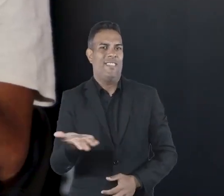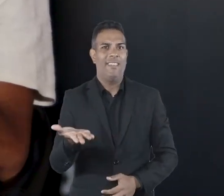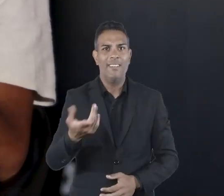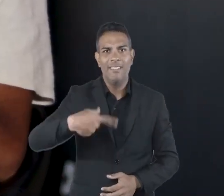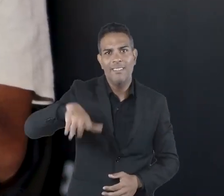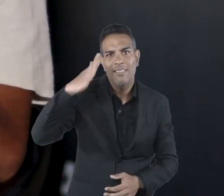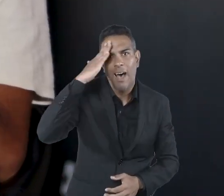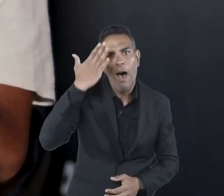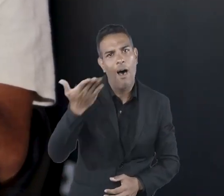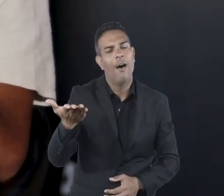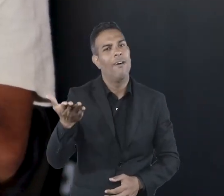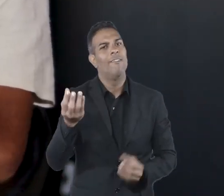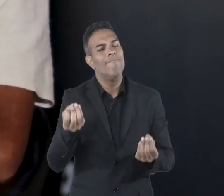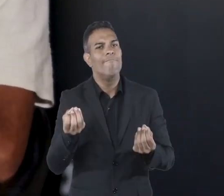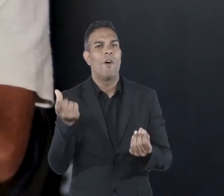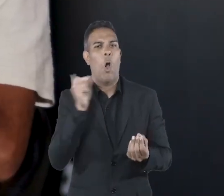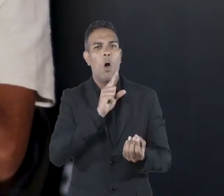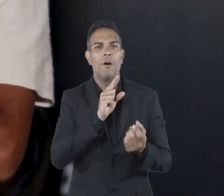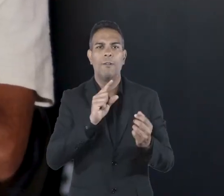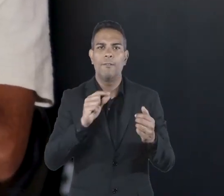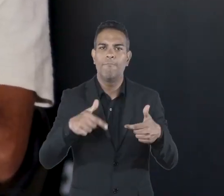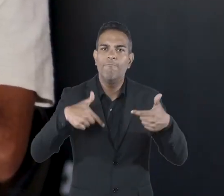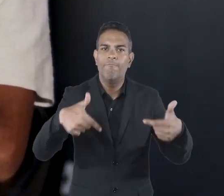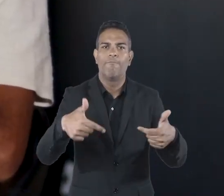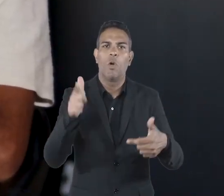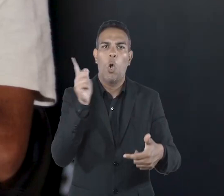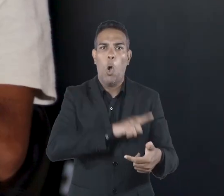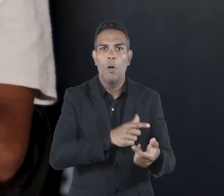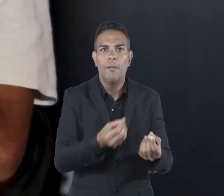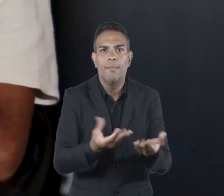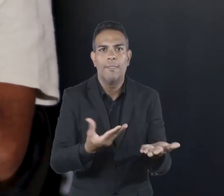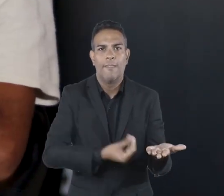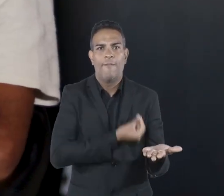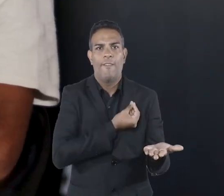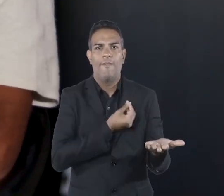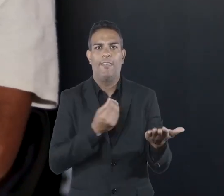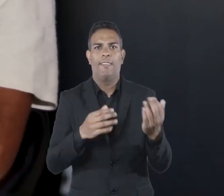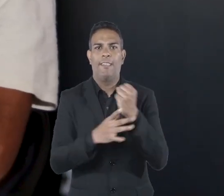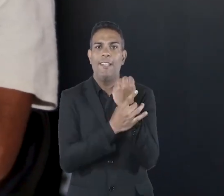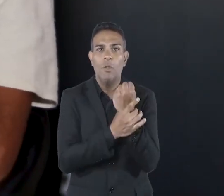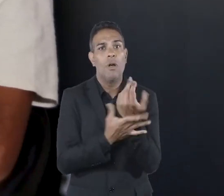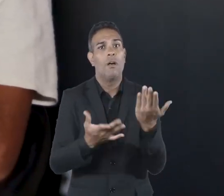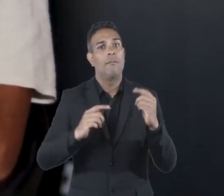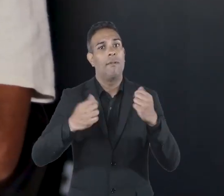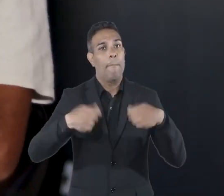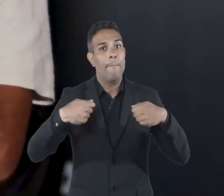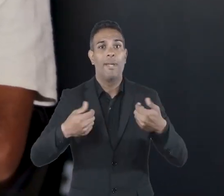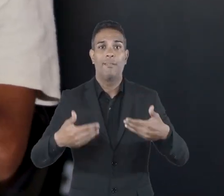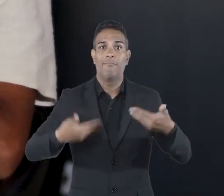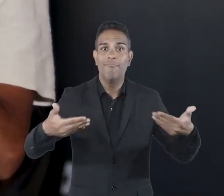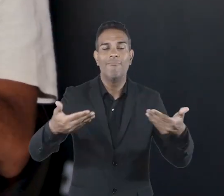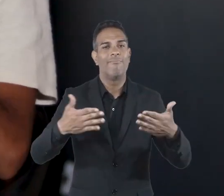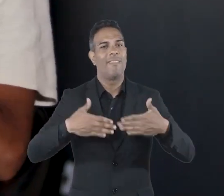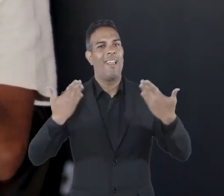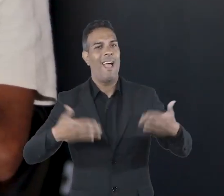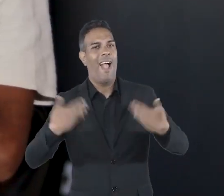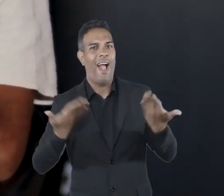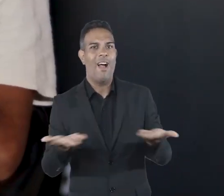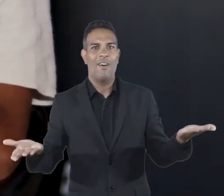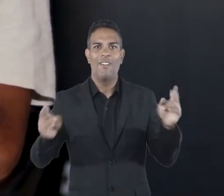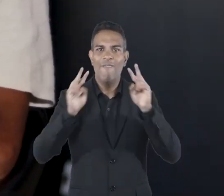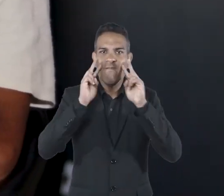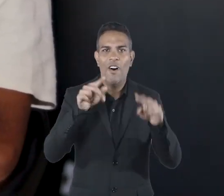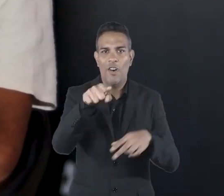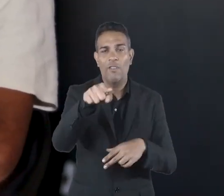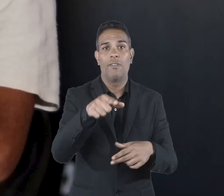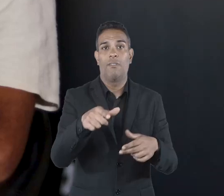mais confortável do que isso, porque eu acho que no final das contas a gente busca uma perfeição que não existe, mas o processo tem que ser